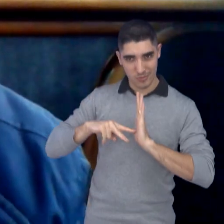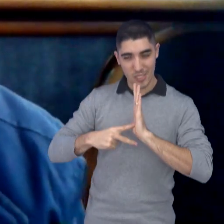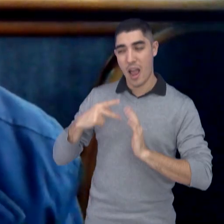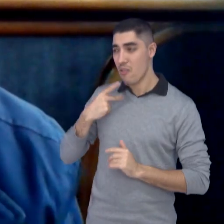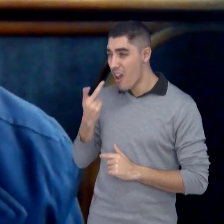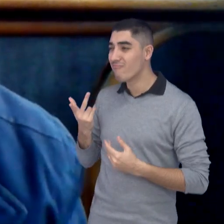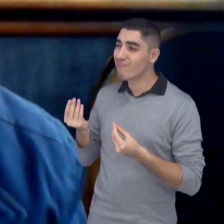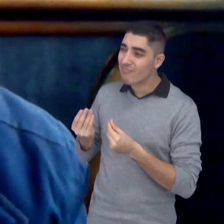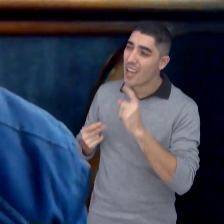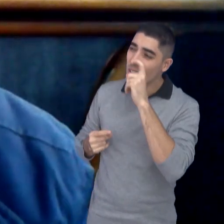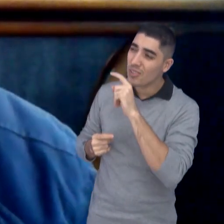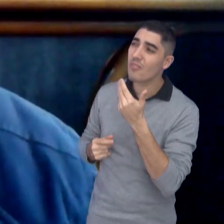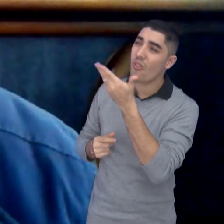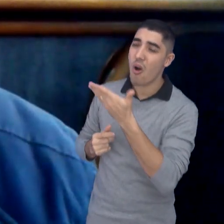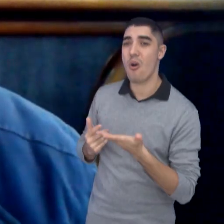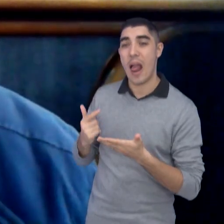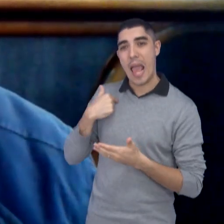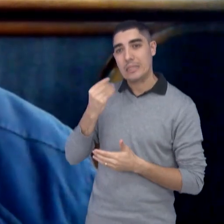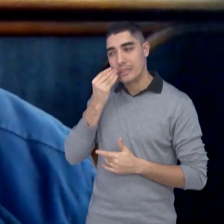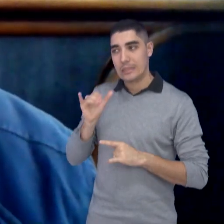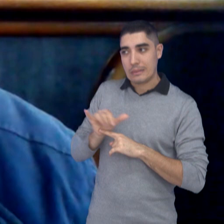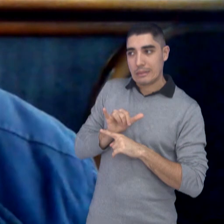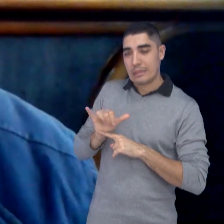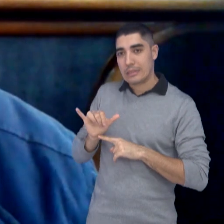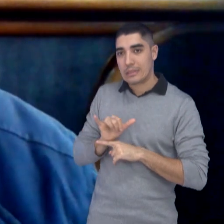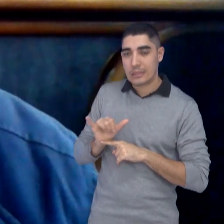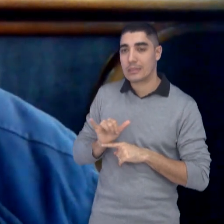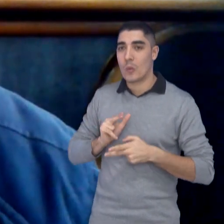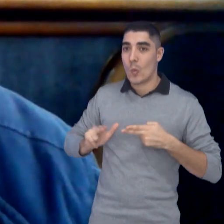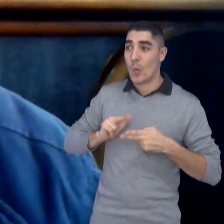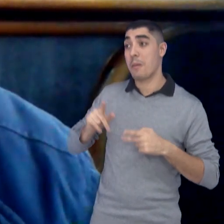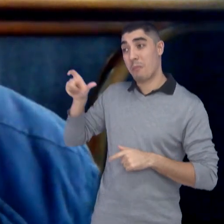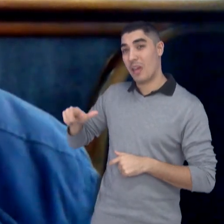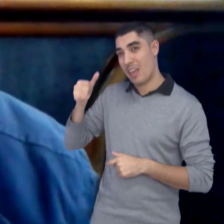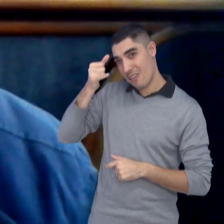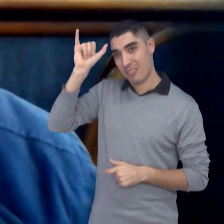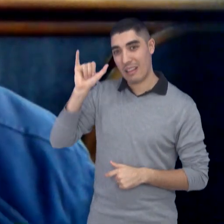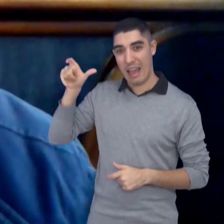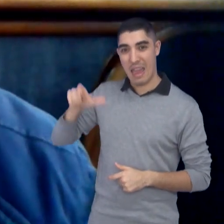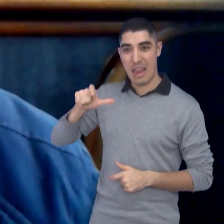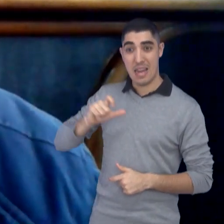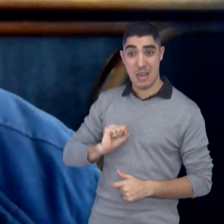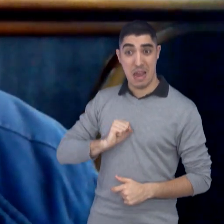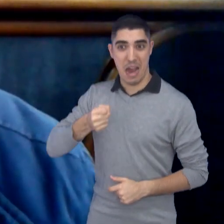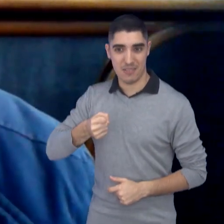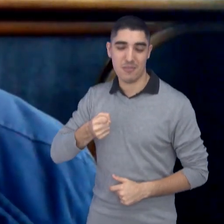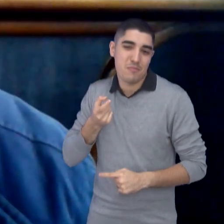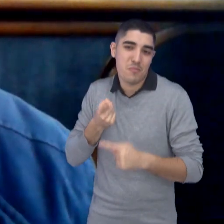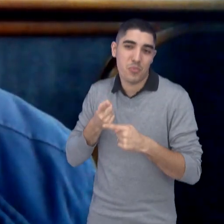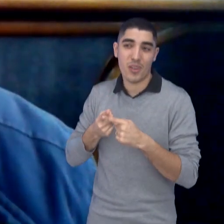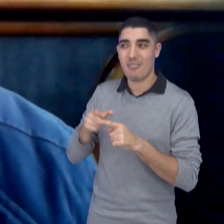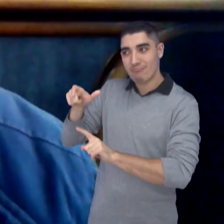que sair pela tangente para que ele não fique com raiva de mim, porque são amigos que eu